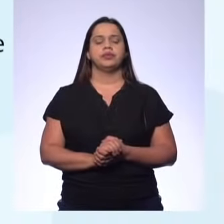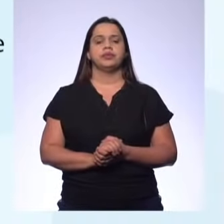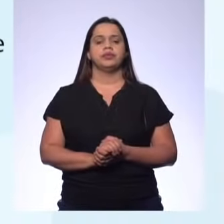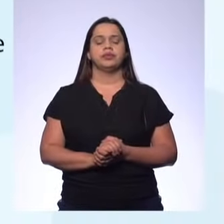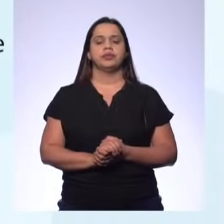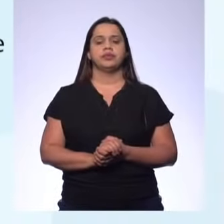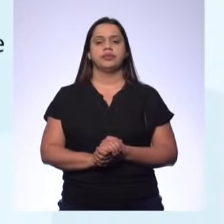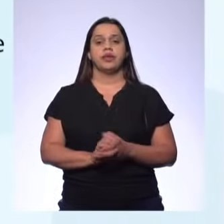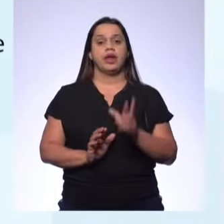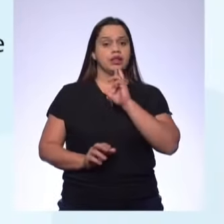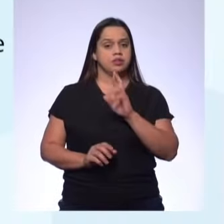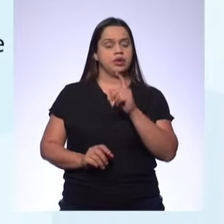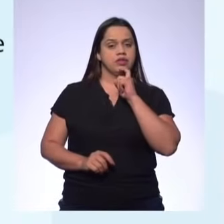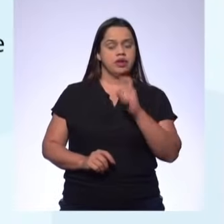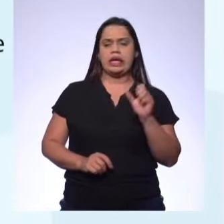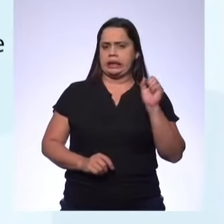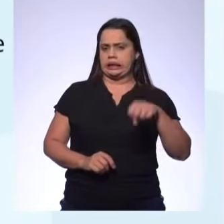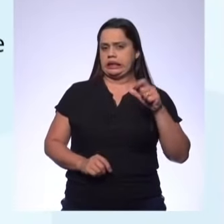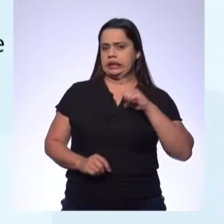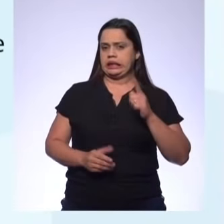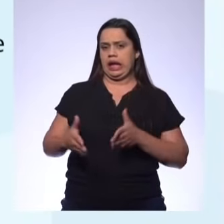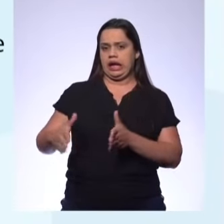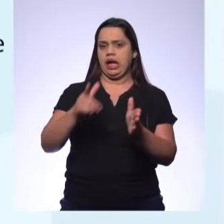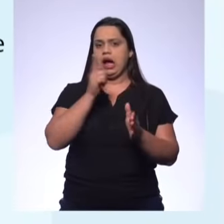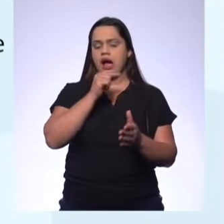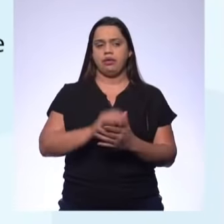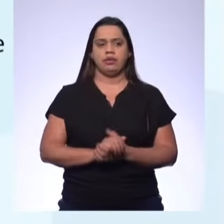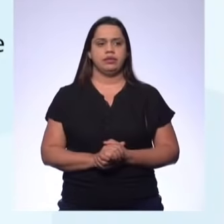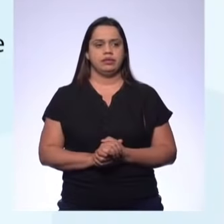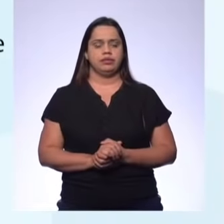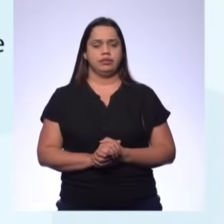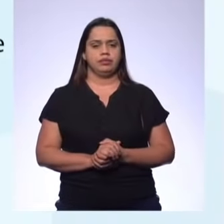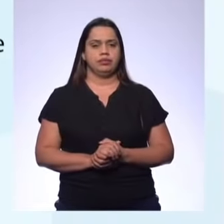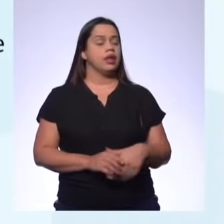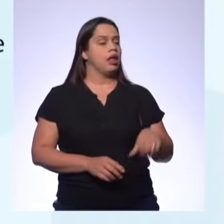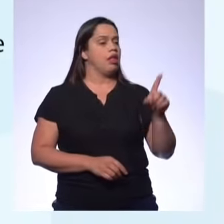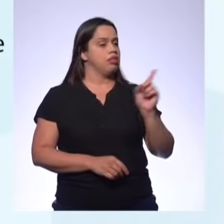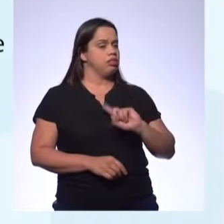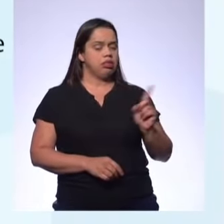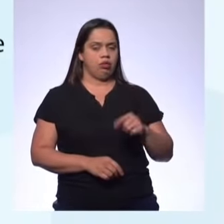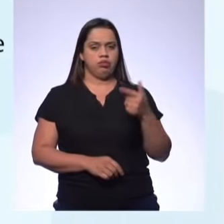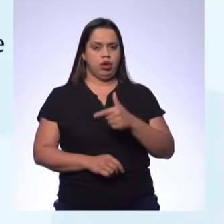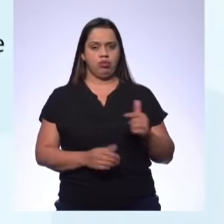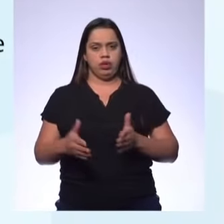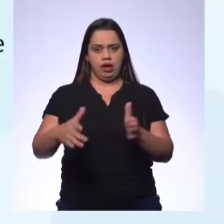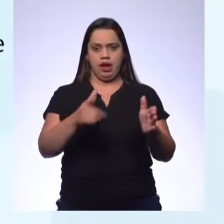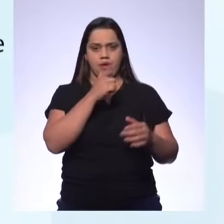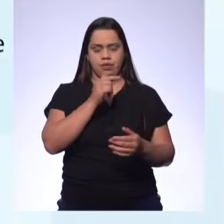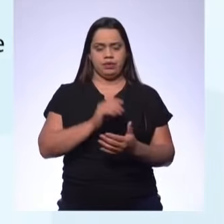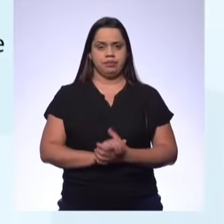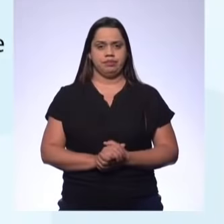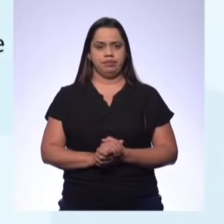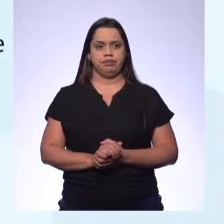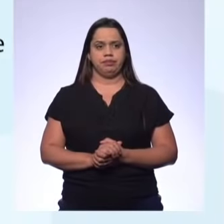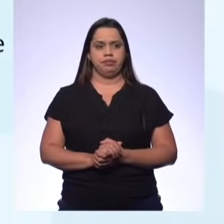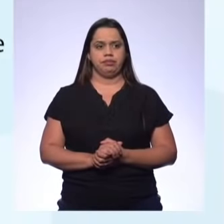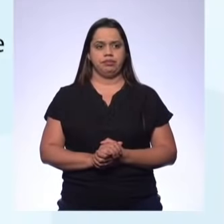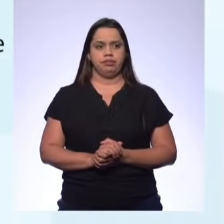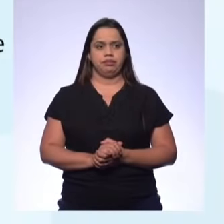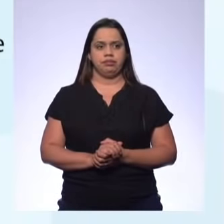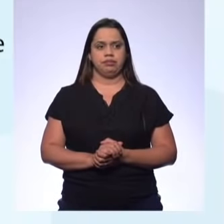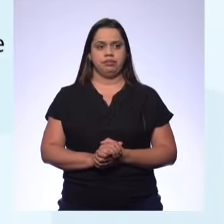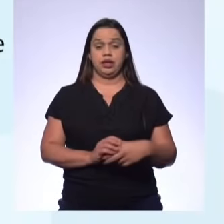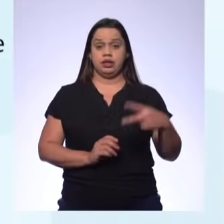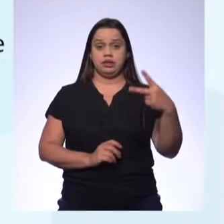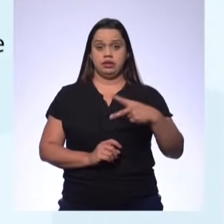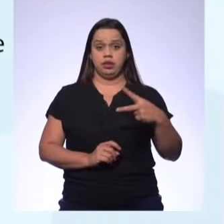Sim, há cursos de água. No, there aren't water courses. Não, não há cursos de água. A segunda, are they clean?